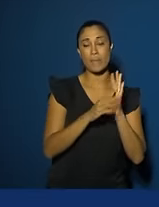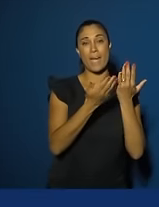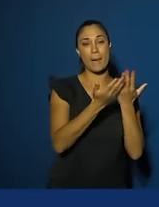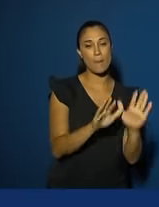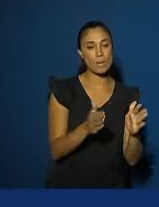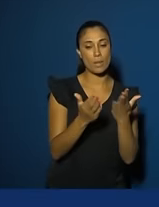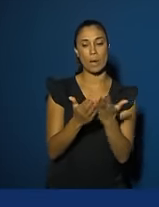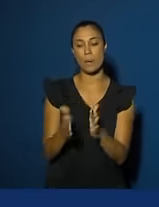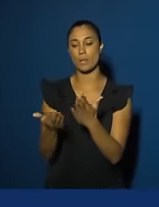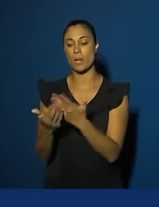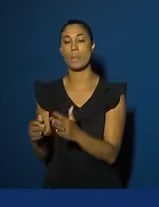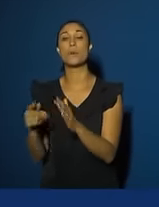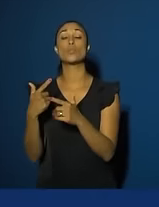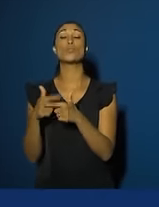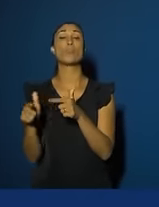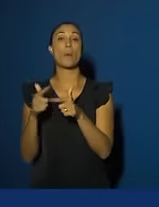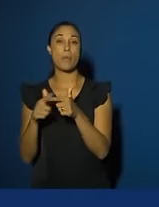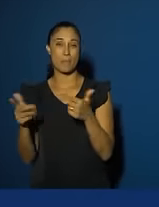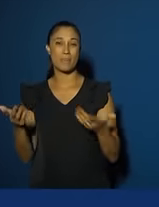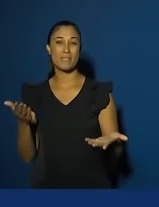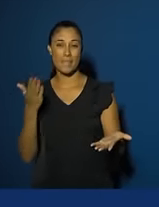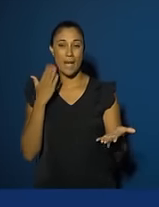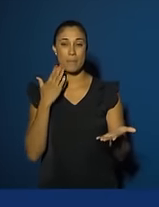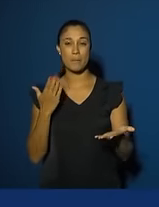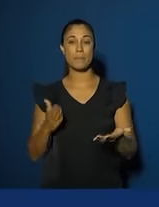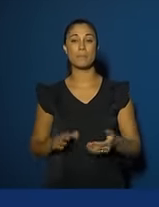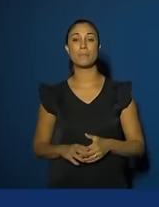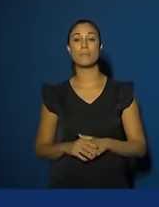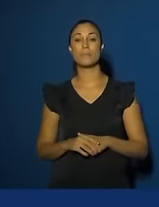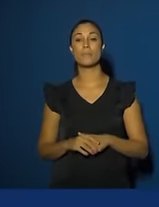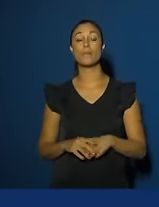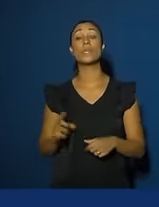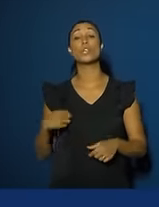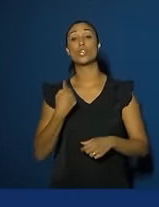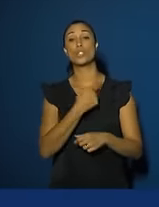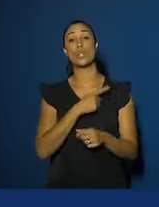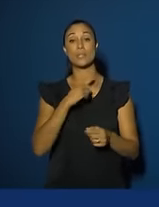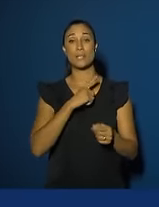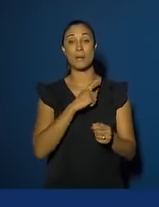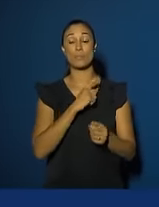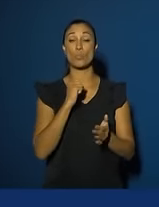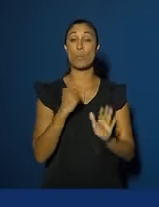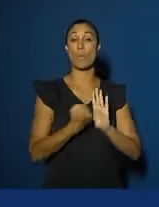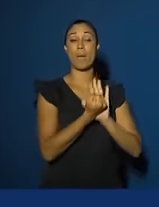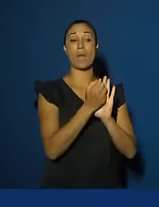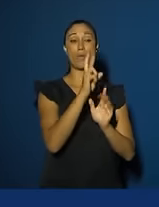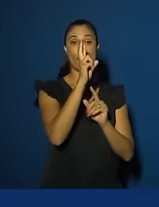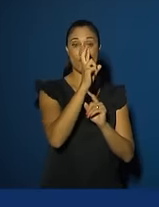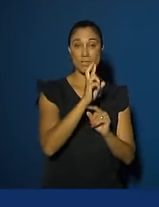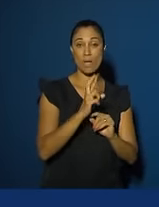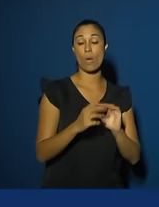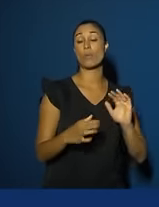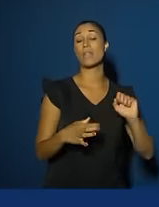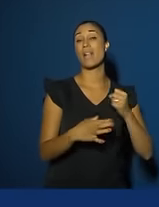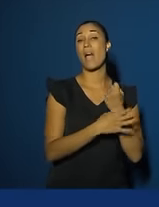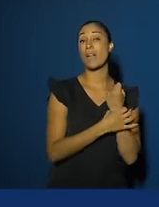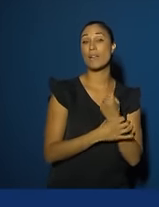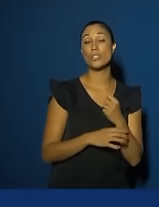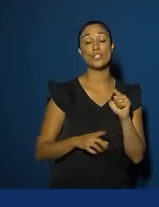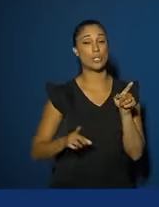esses problemas para ir fechando esses ralos e nós temos um Marco fiscal que garante